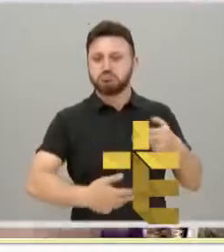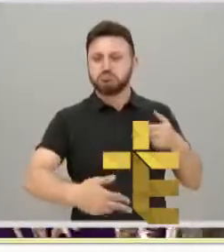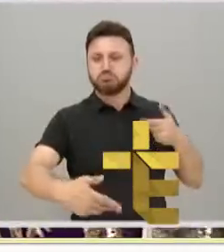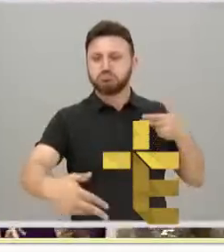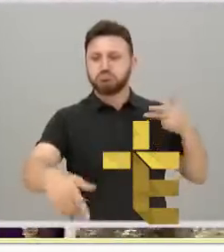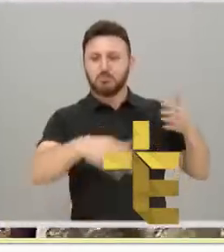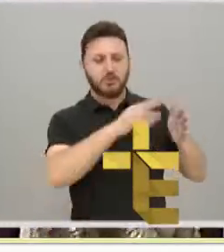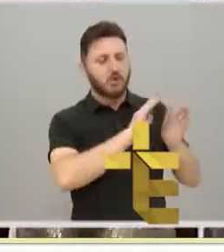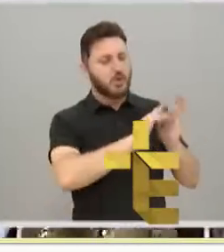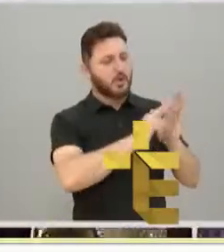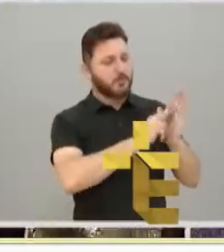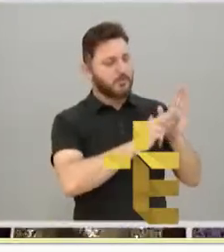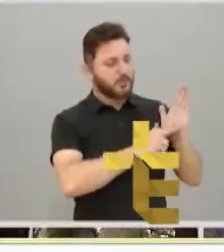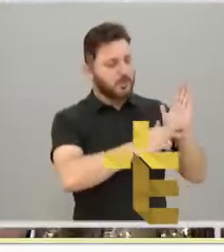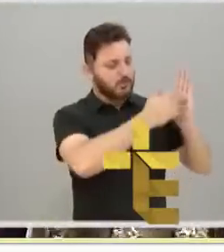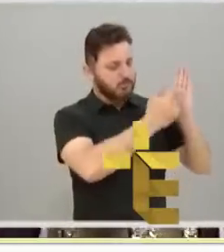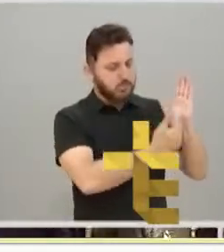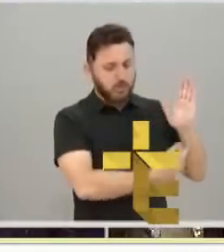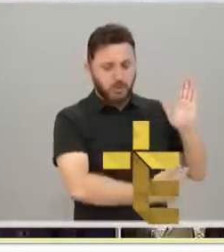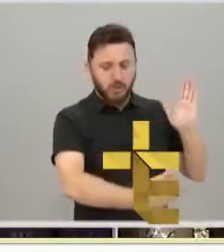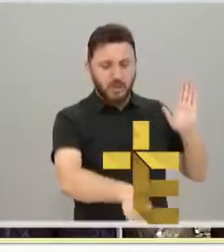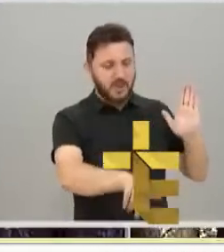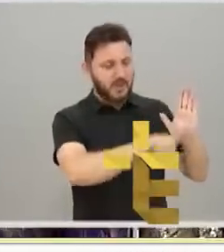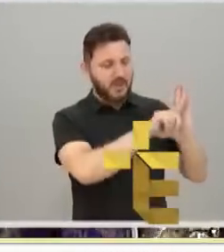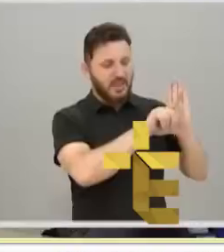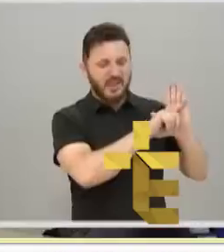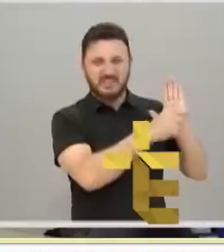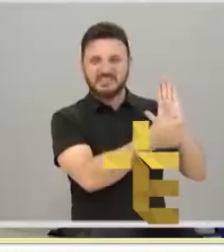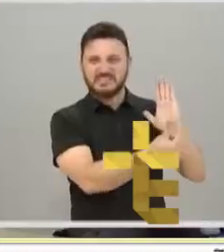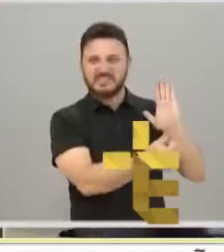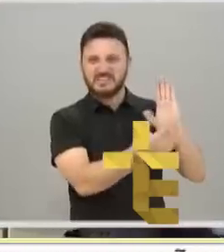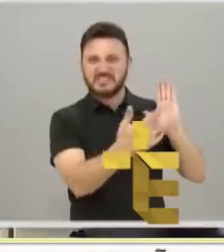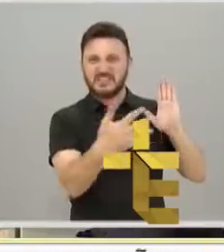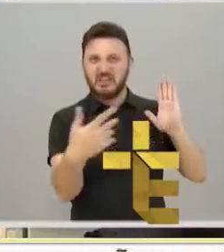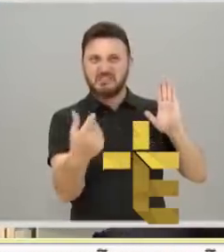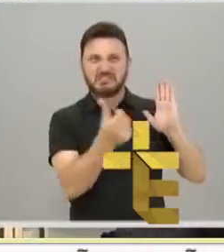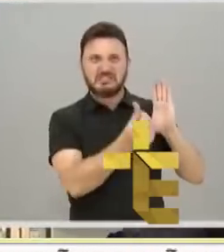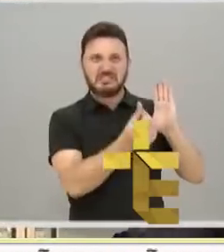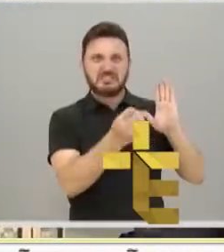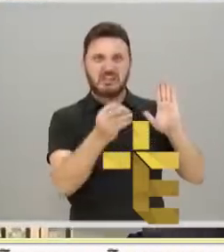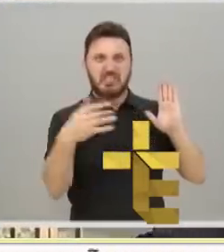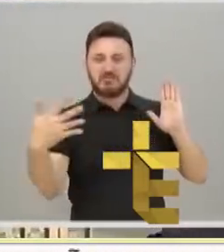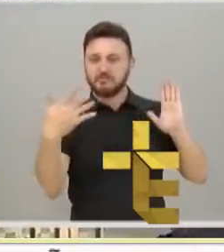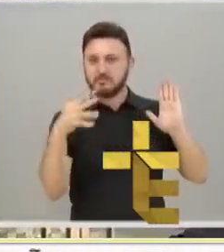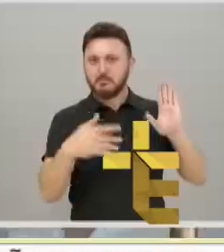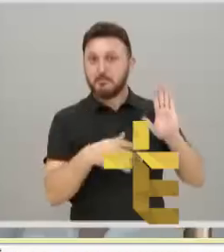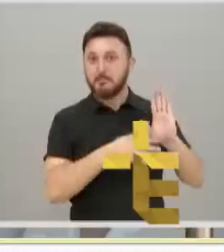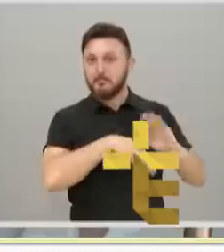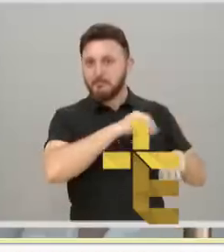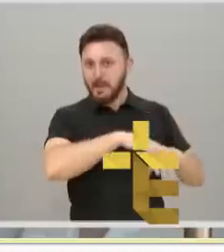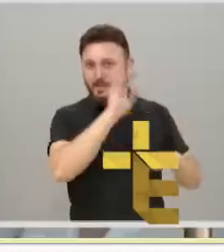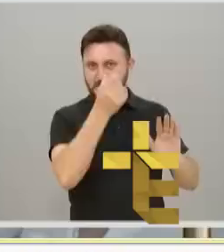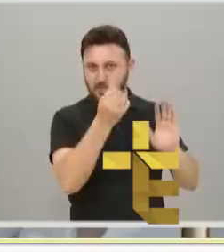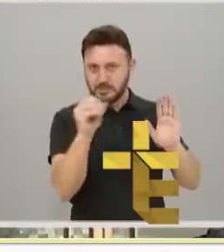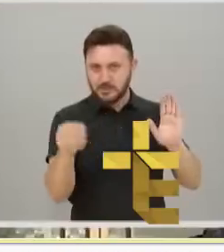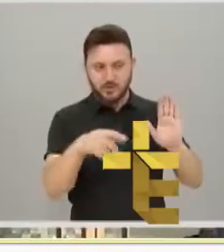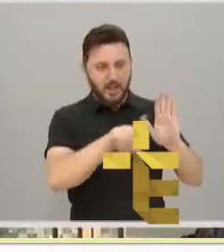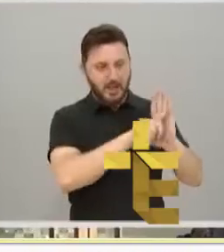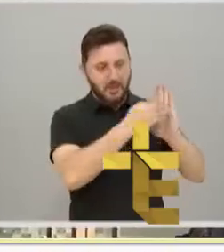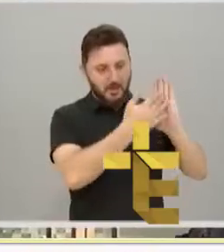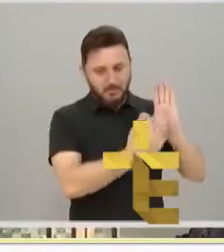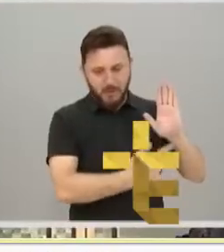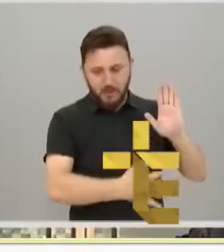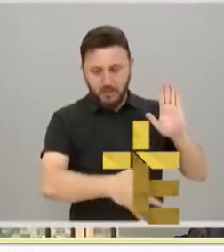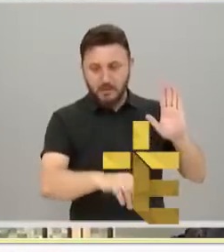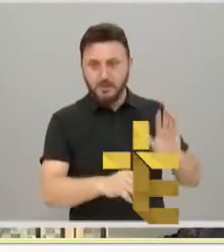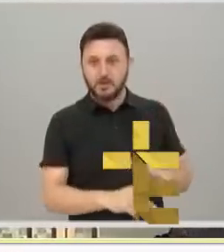numa lista dos mandamentos, 600 e pouco, não algo que está na nossa mente, diz o